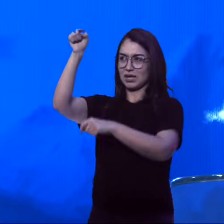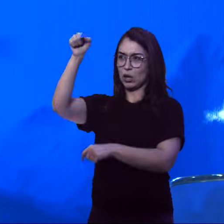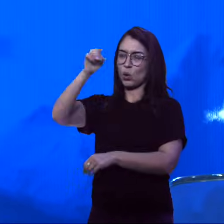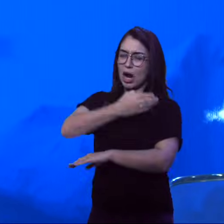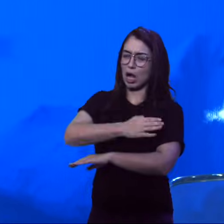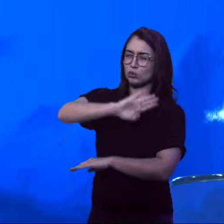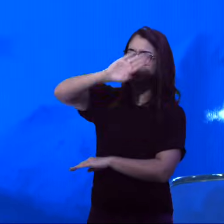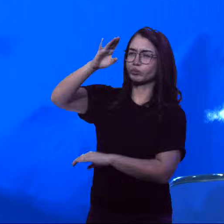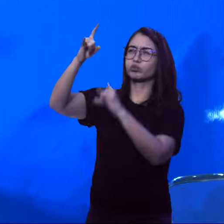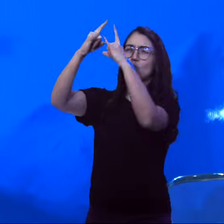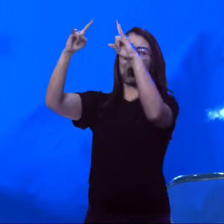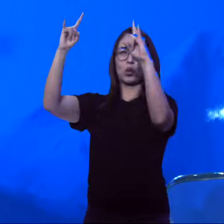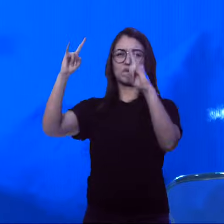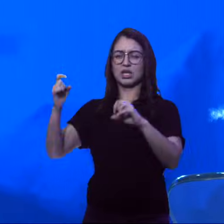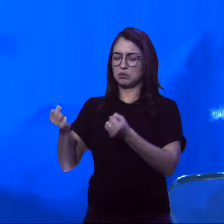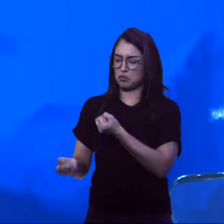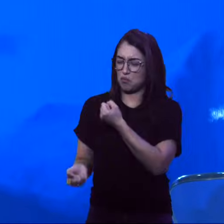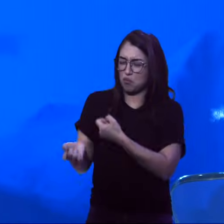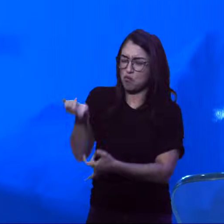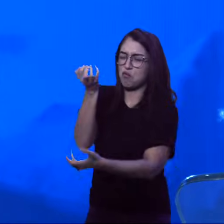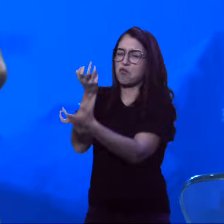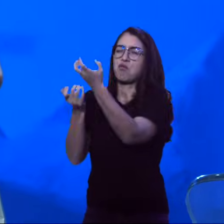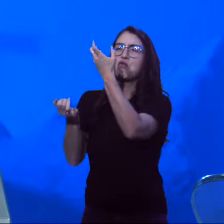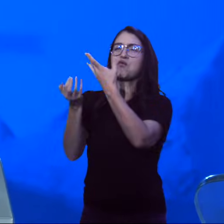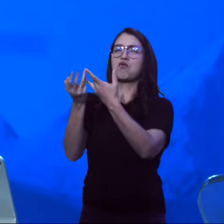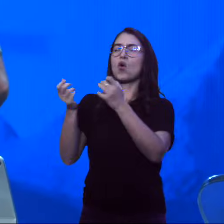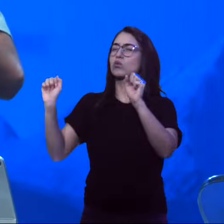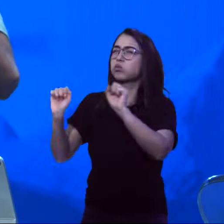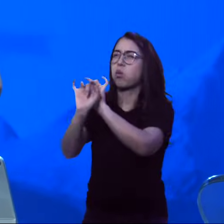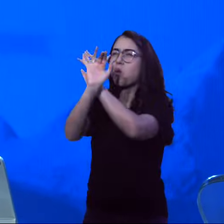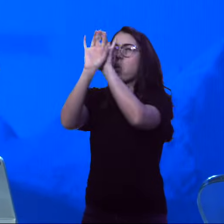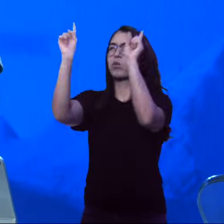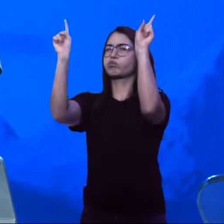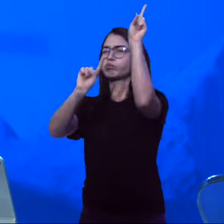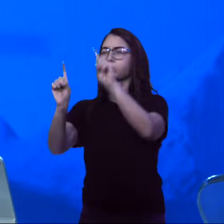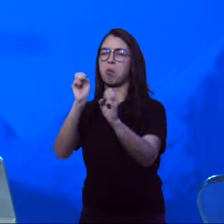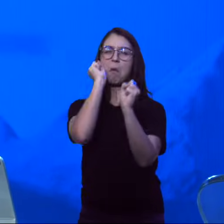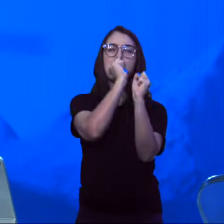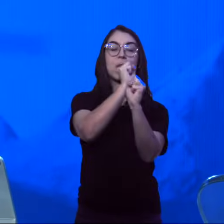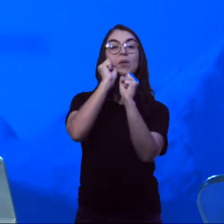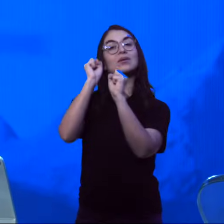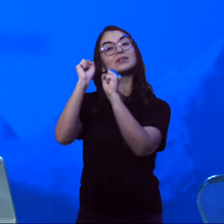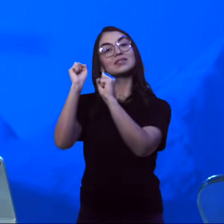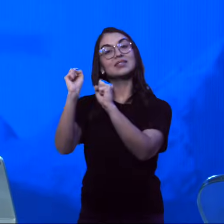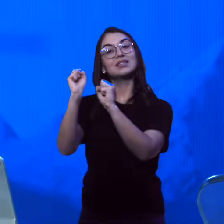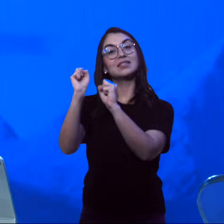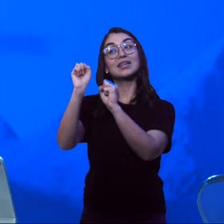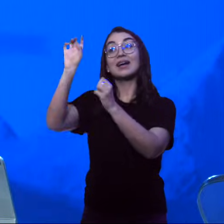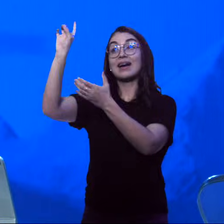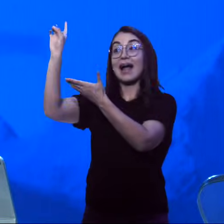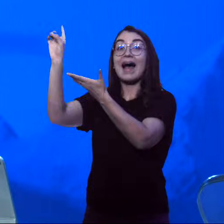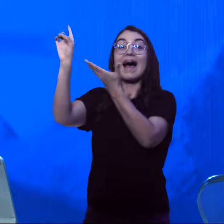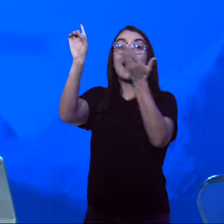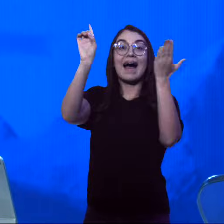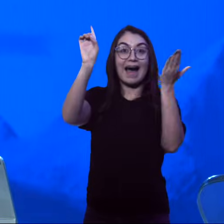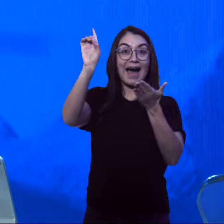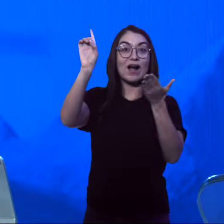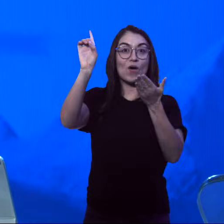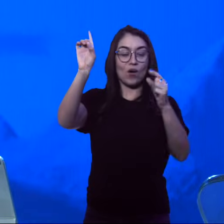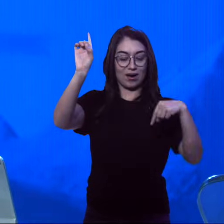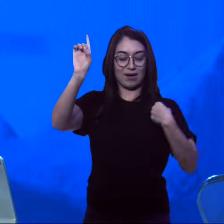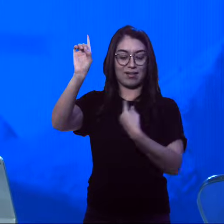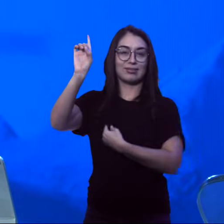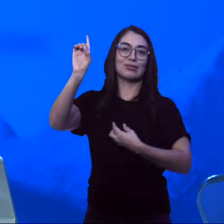com fogo, fumaça, poder, relâmpagos, Ele mora dentro de mim e de você.